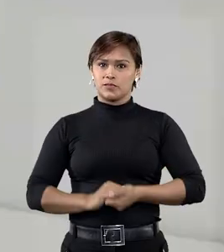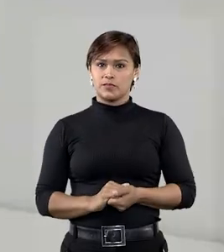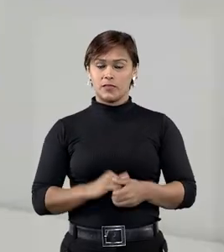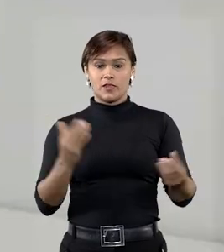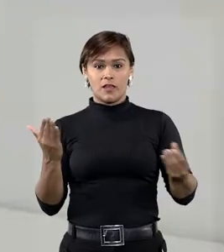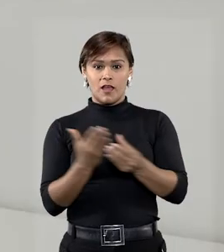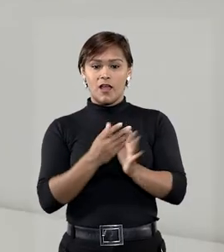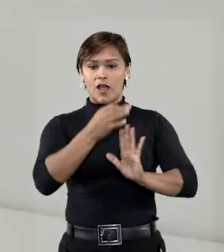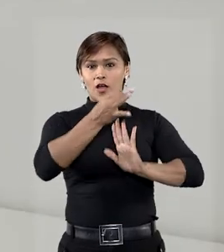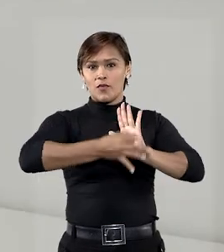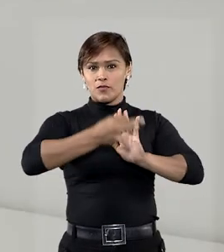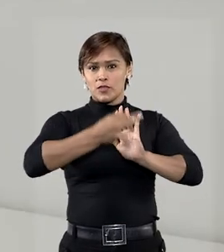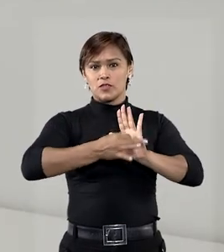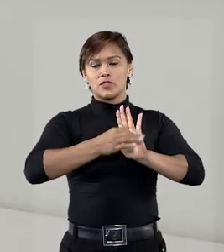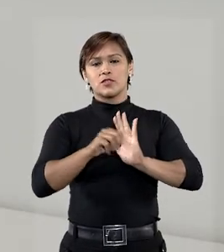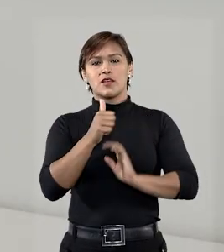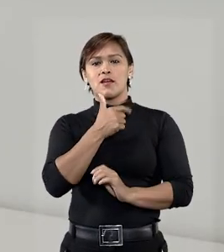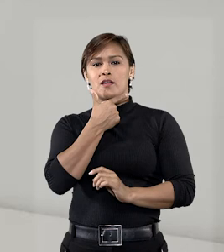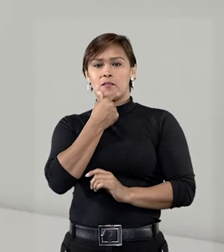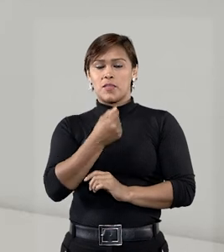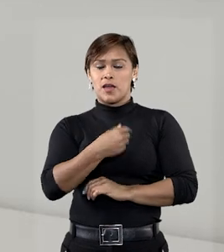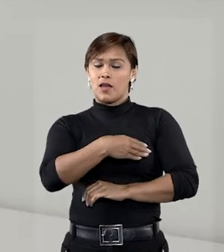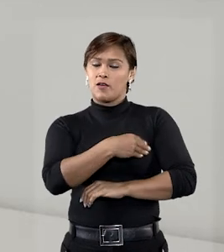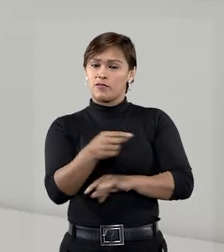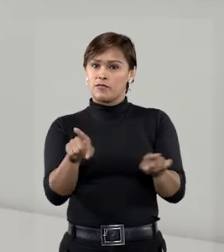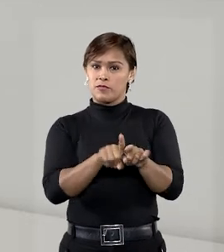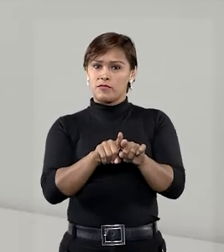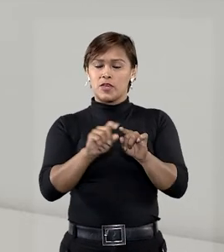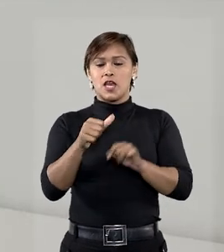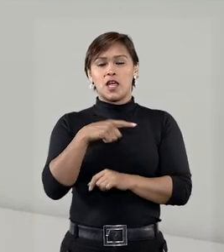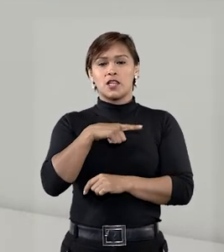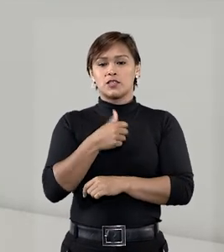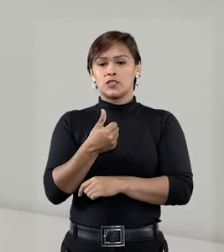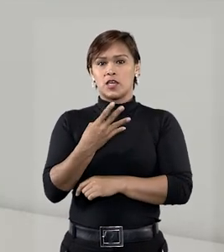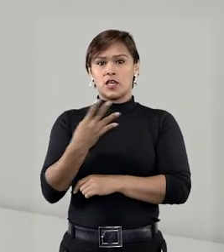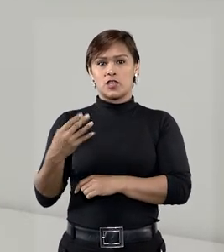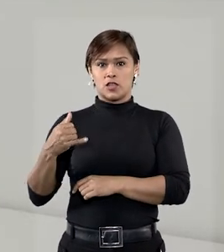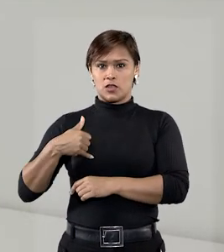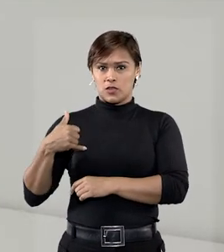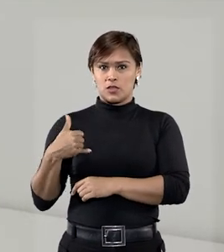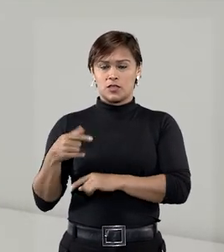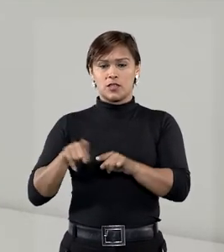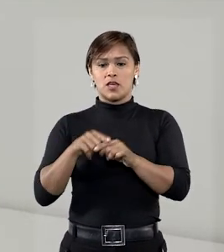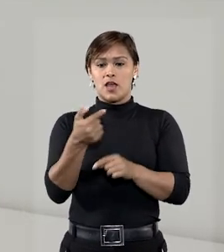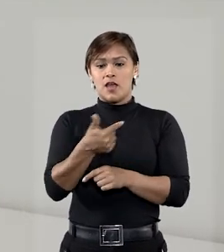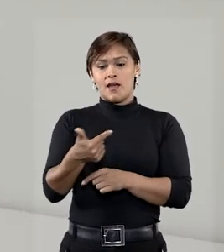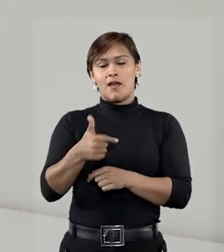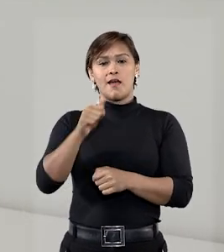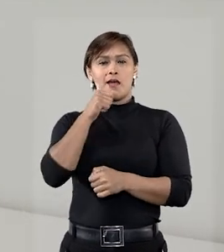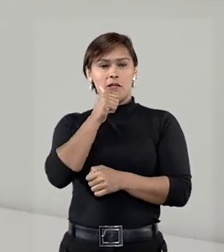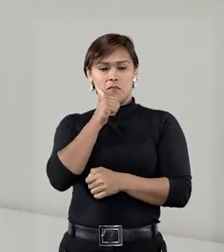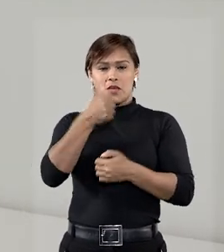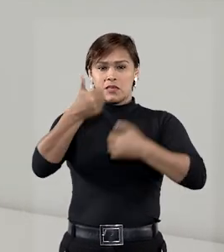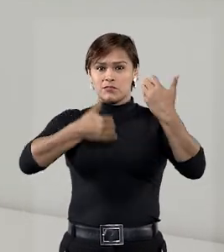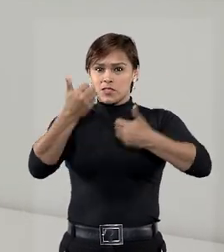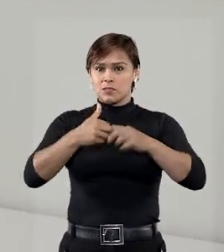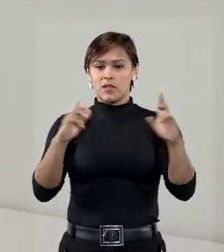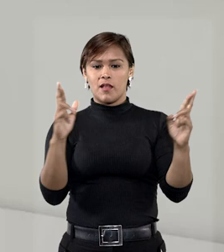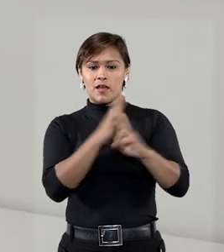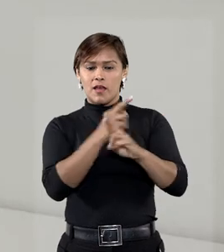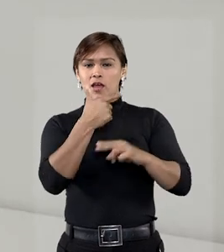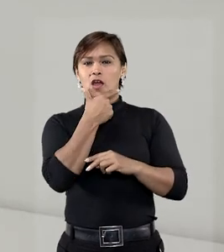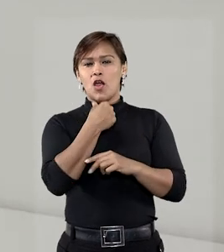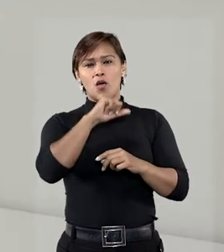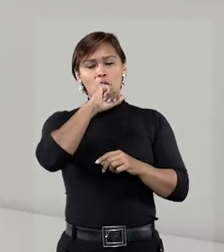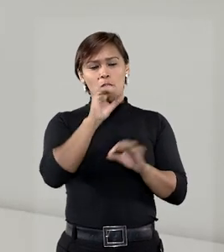A ação foi ajuizada pela garota, representada por sua mãe, quando ela tinha 14 anos. Segundo afirmado na ação, a relação com o